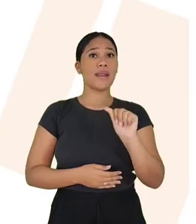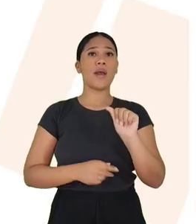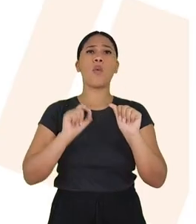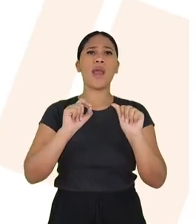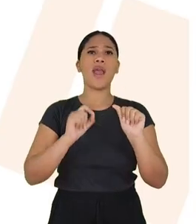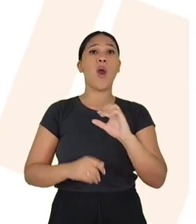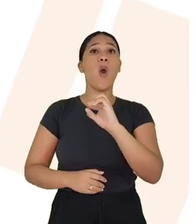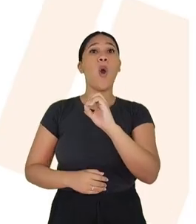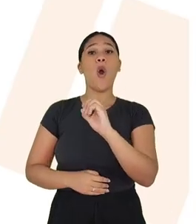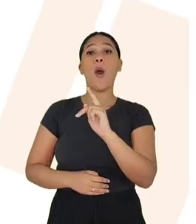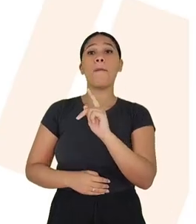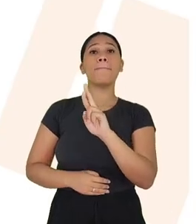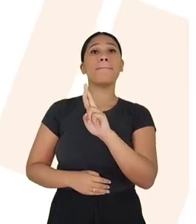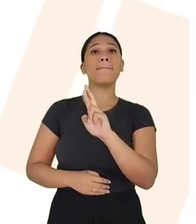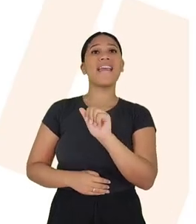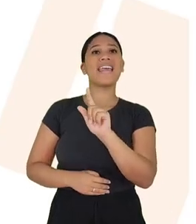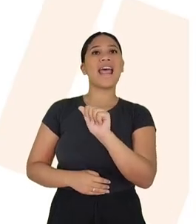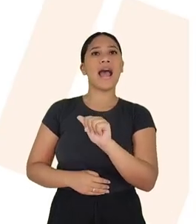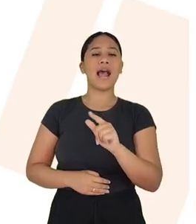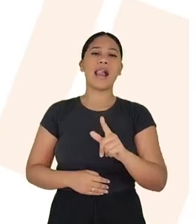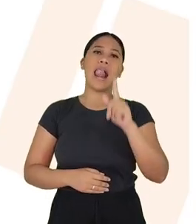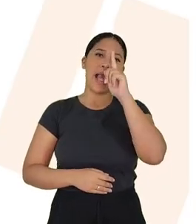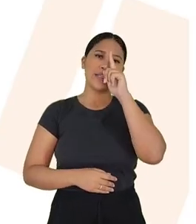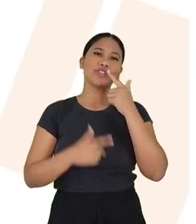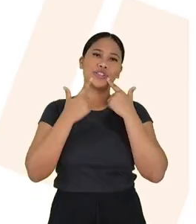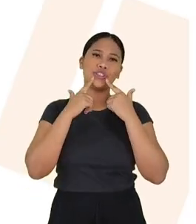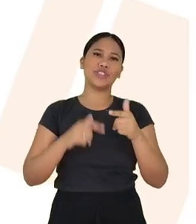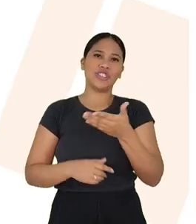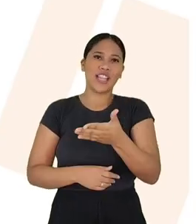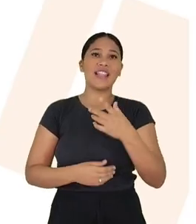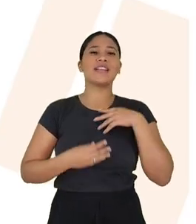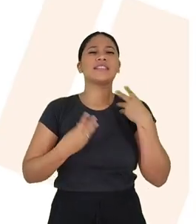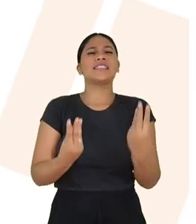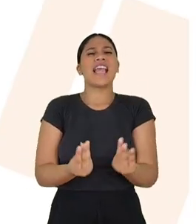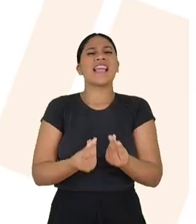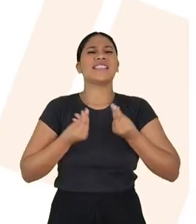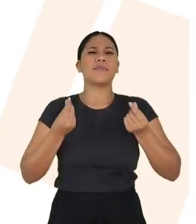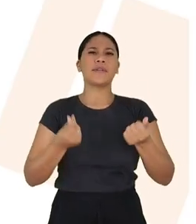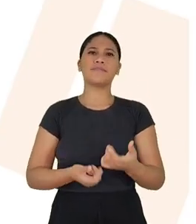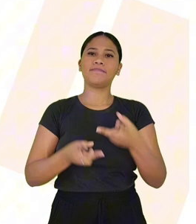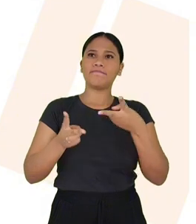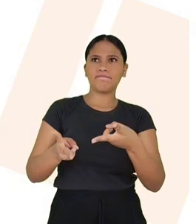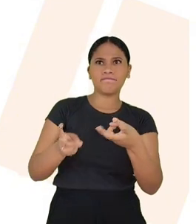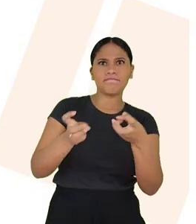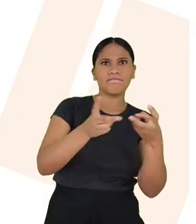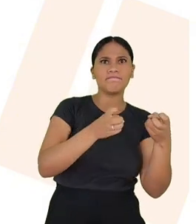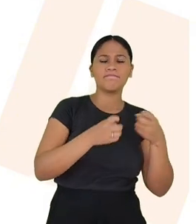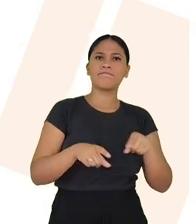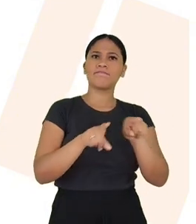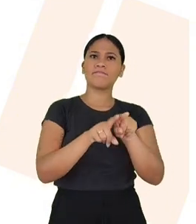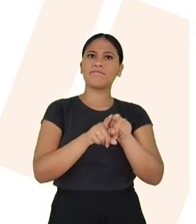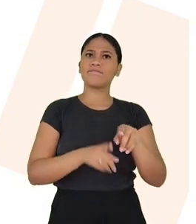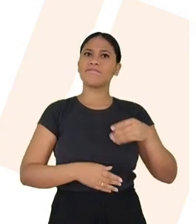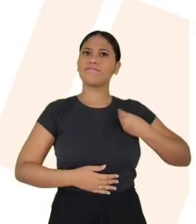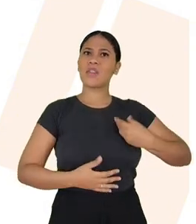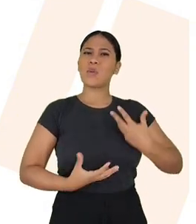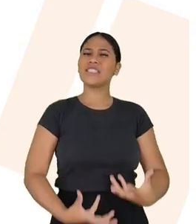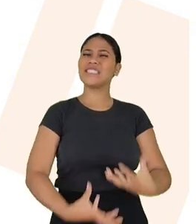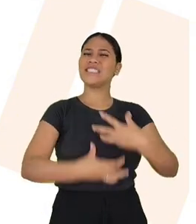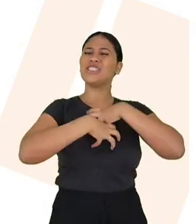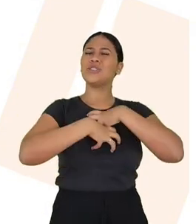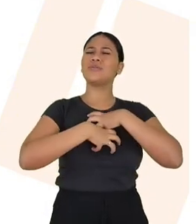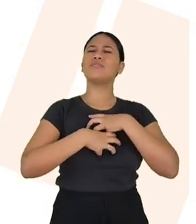operário. A obra, em latim, se diz ópera, e assim relaciona-se à esfera da